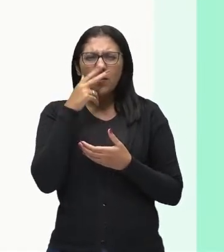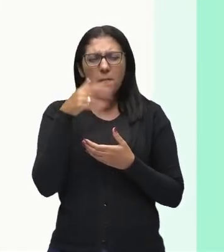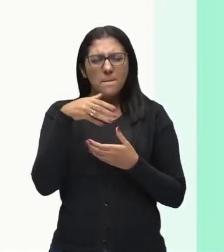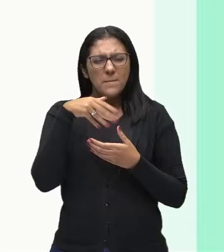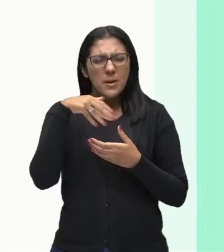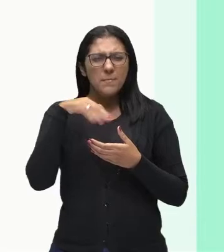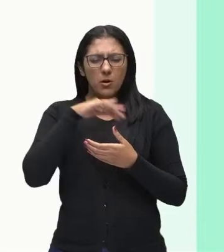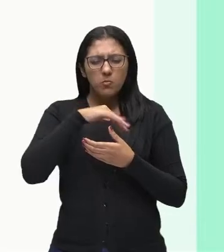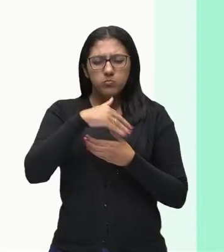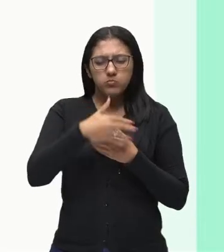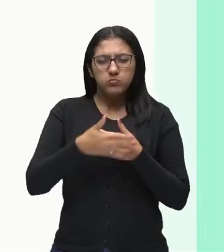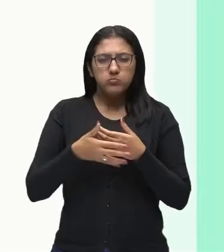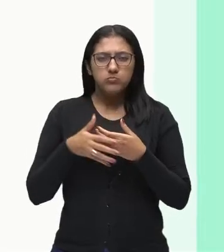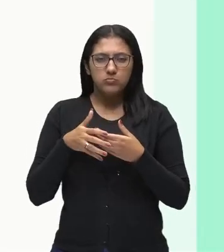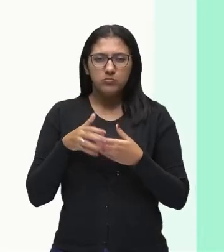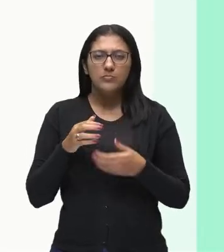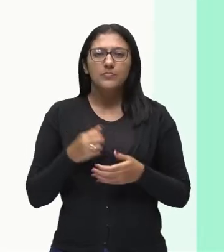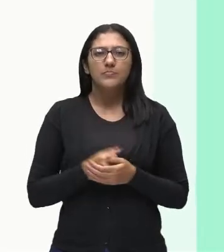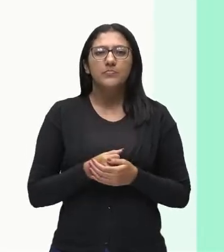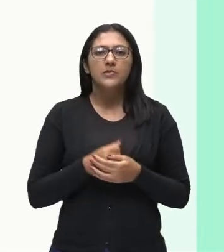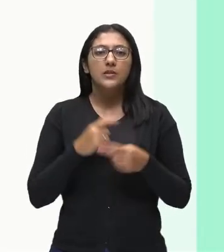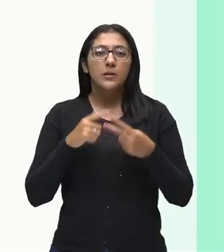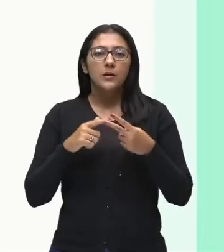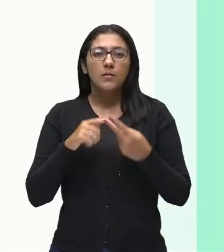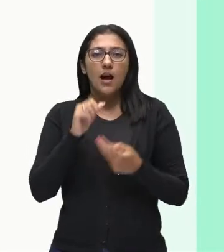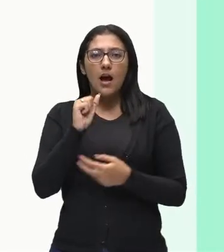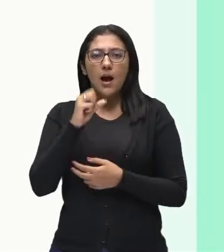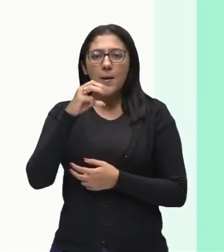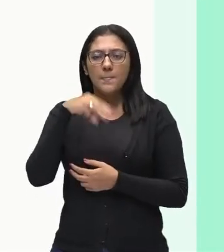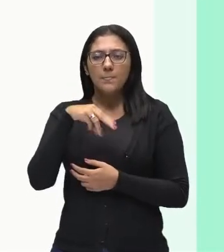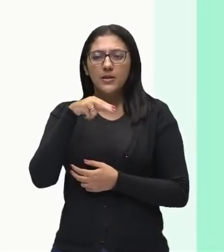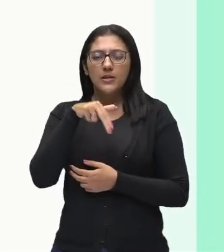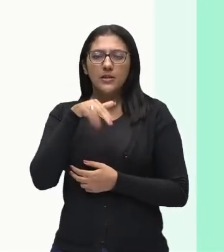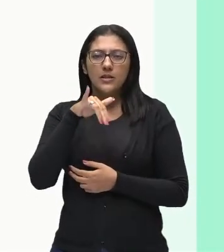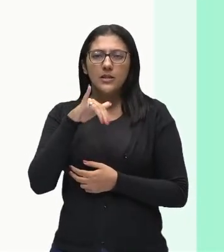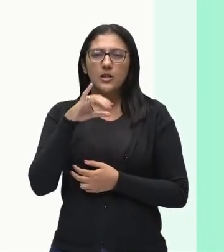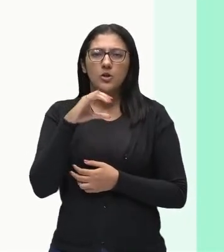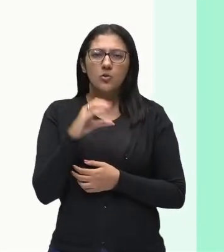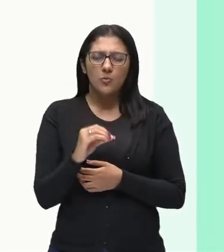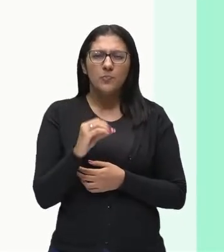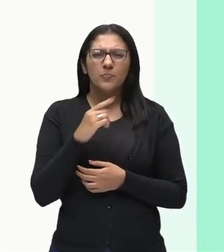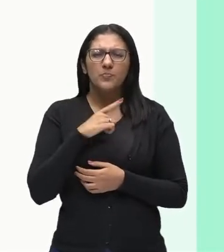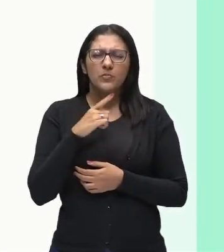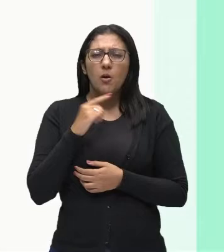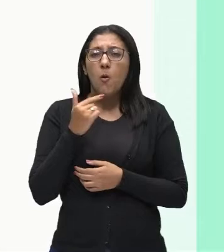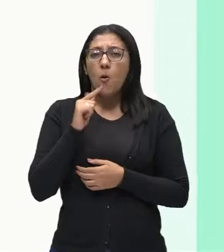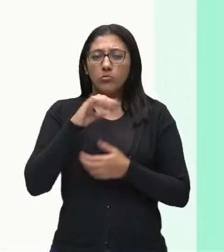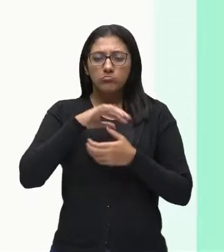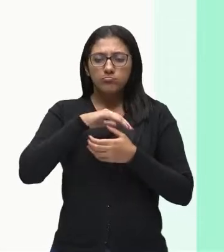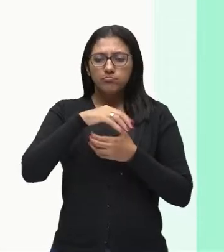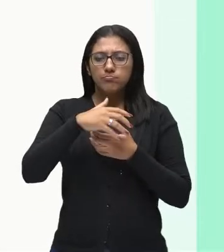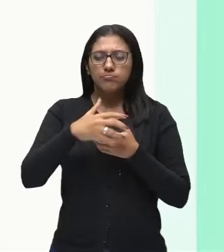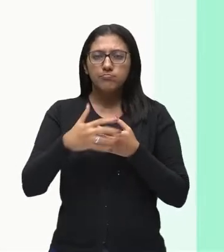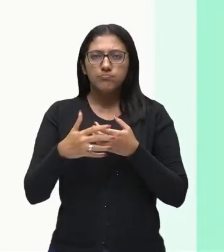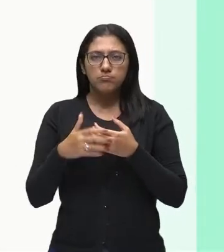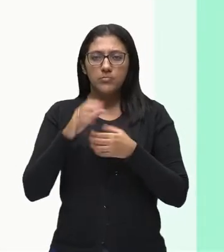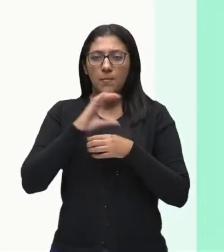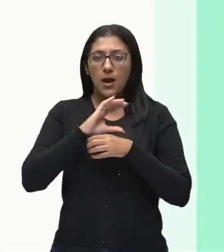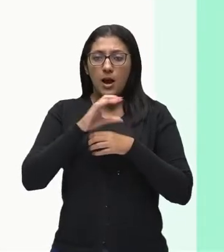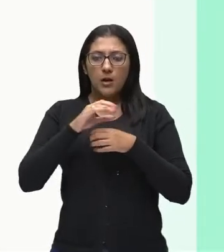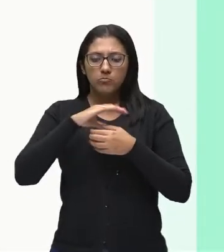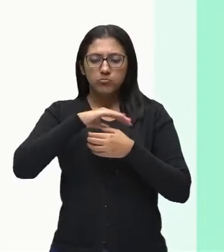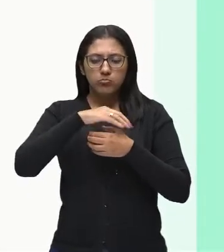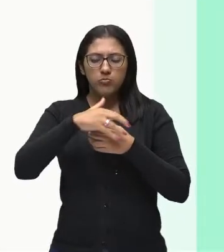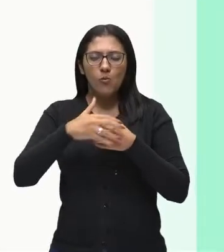anexos embrionários. Temos também o âmnion. O âmnion ele é uma outra camada, né, uma membrana.